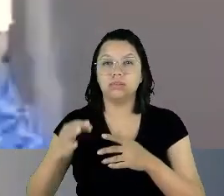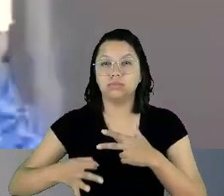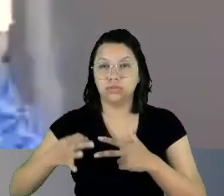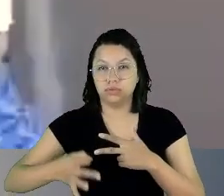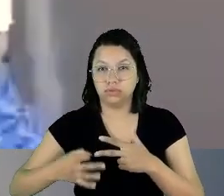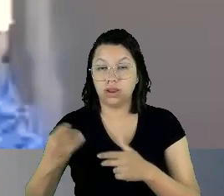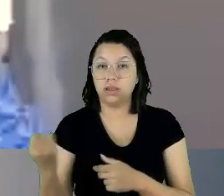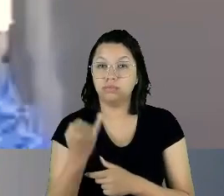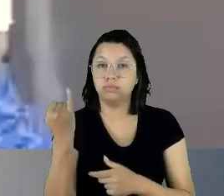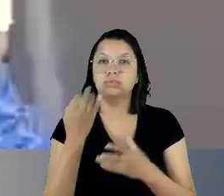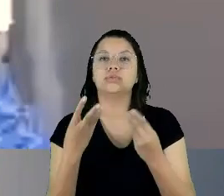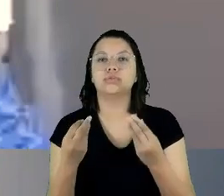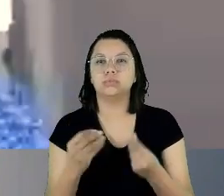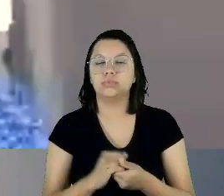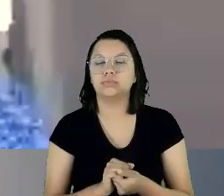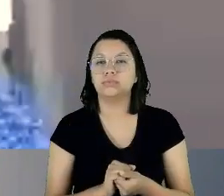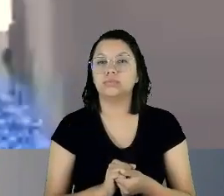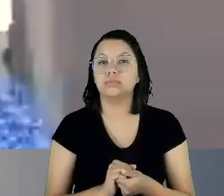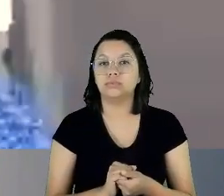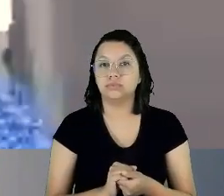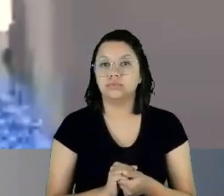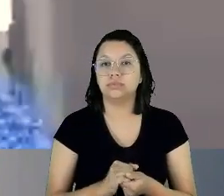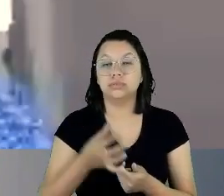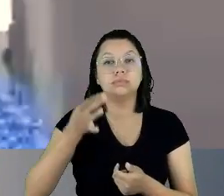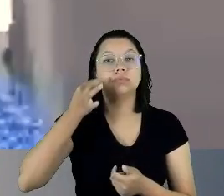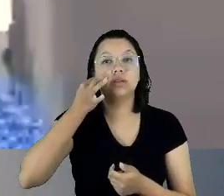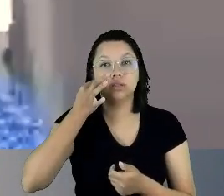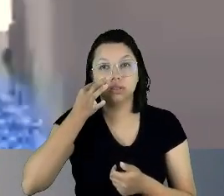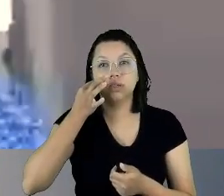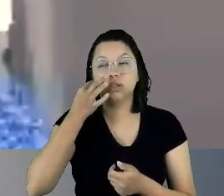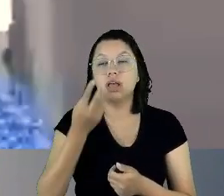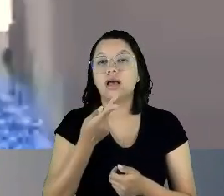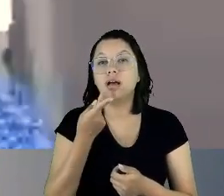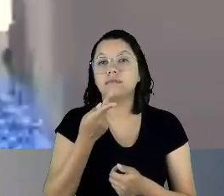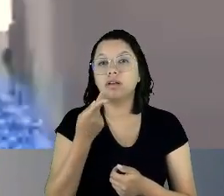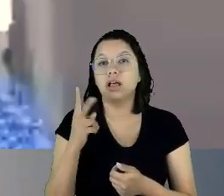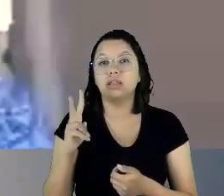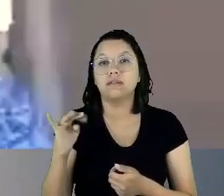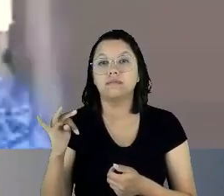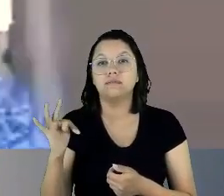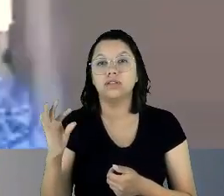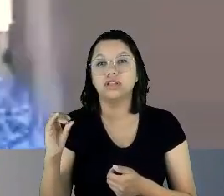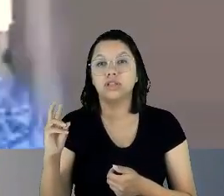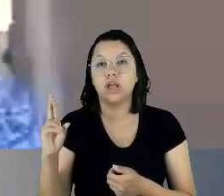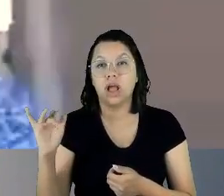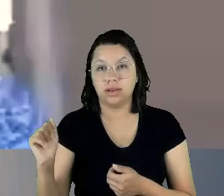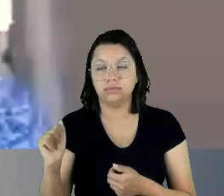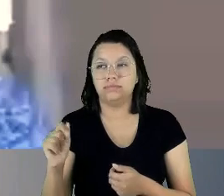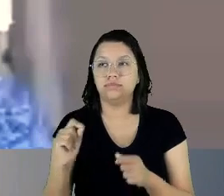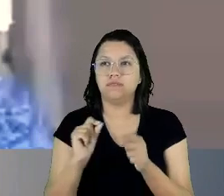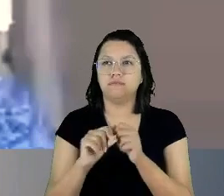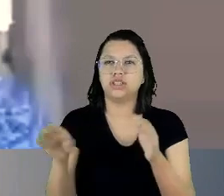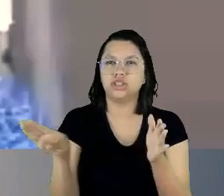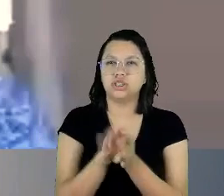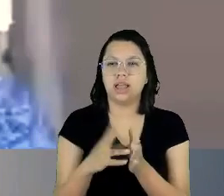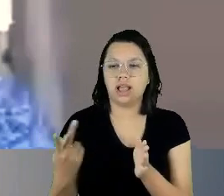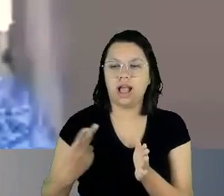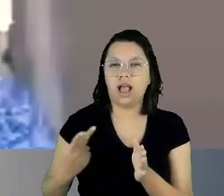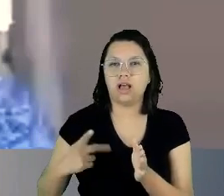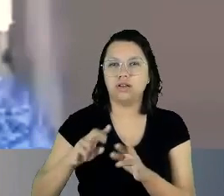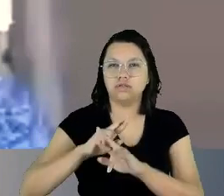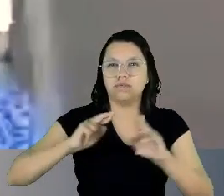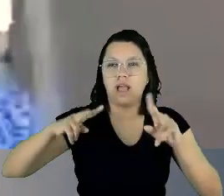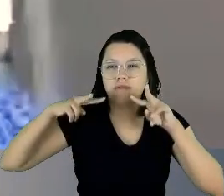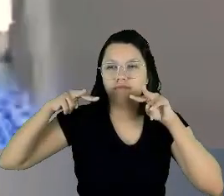do Poder Judiciário, é tão importante, né? Algo que está presente na fala da Vitória. Fazer chegar até nós